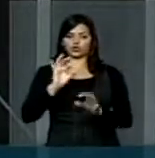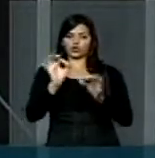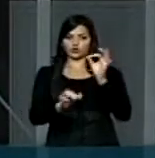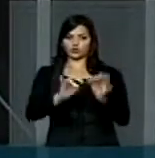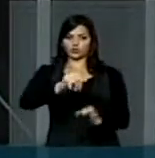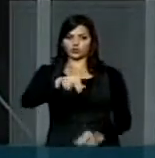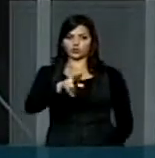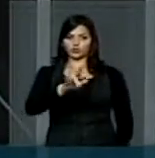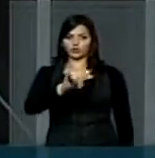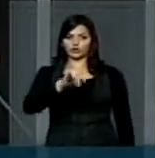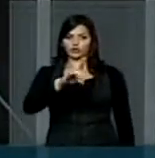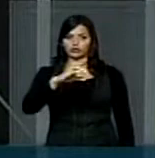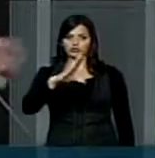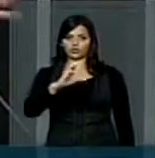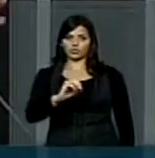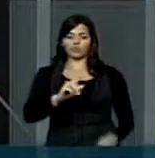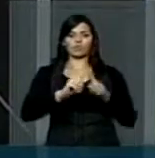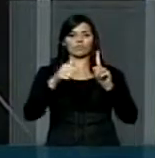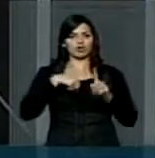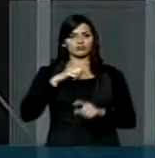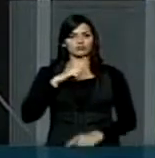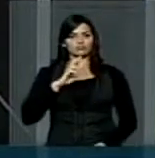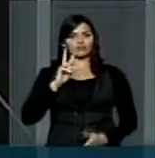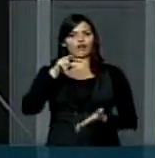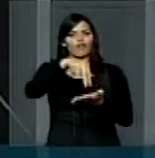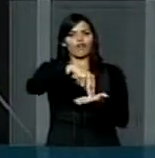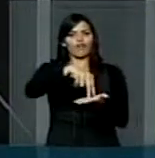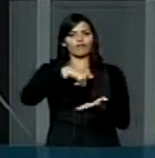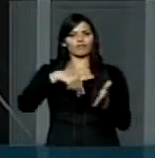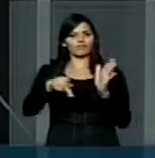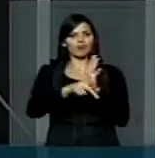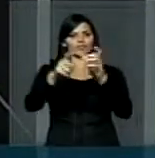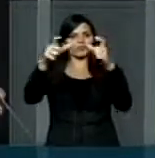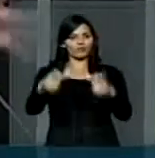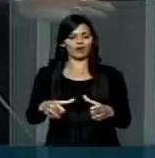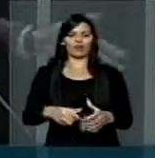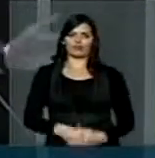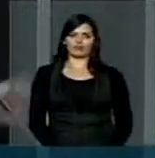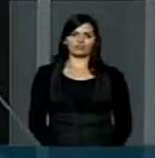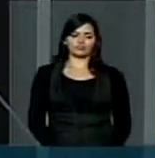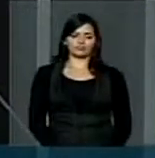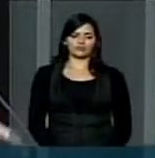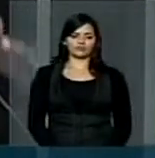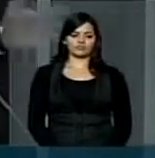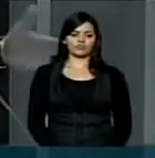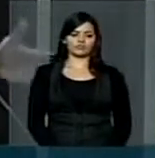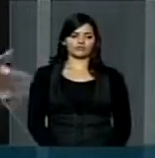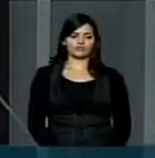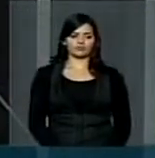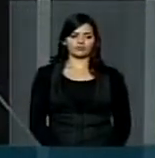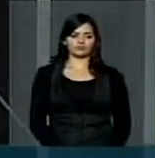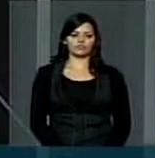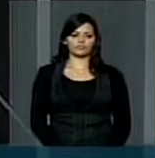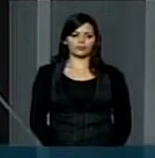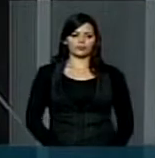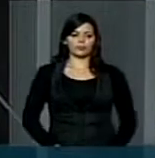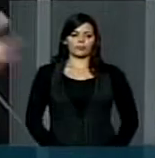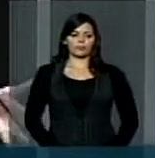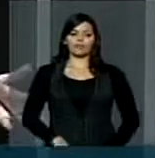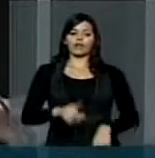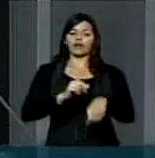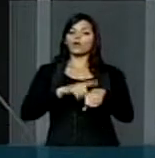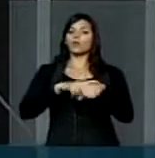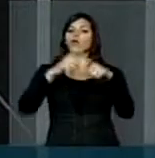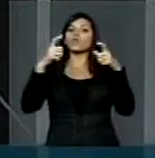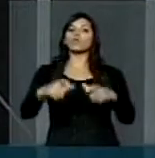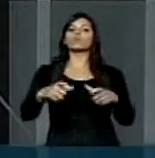jurídico, elas ocupem o lugar que deve ser, o lugar onde